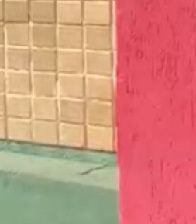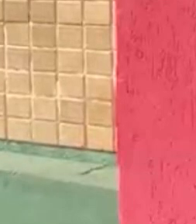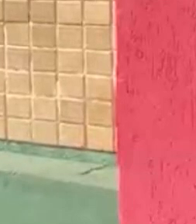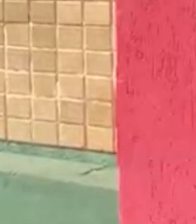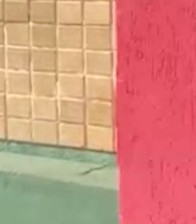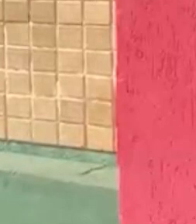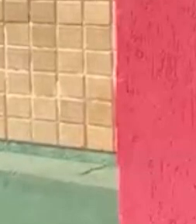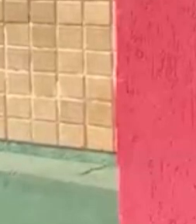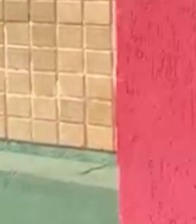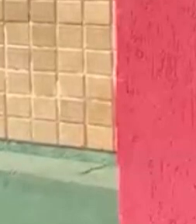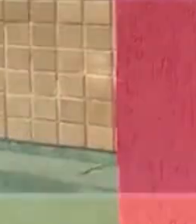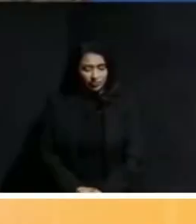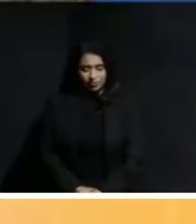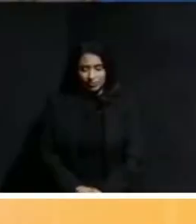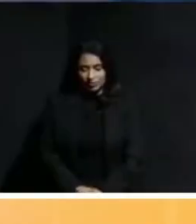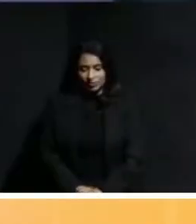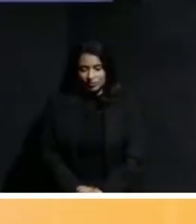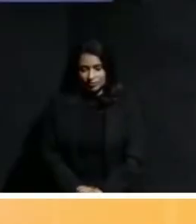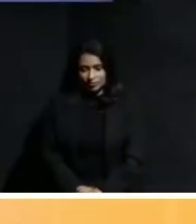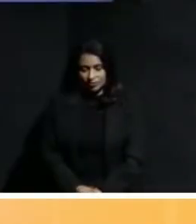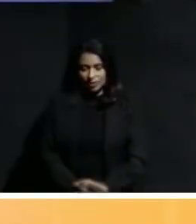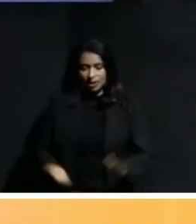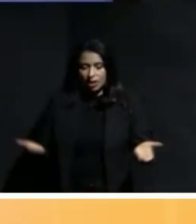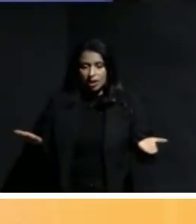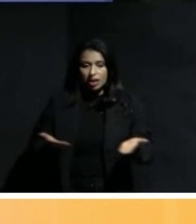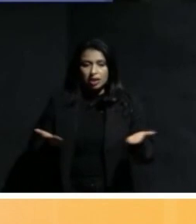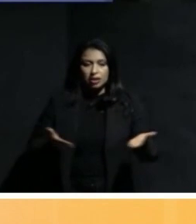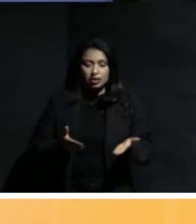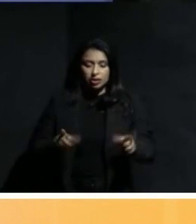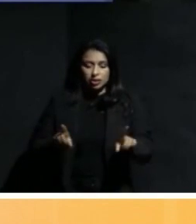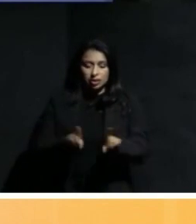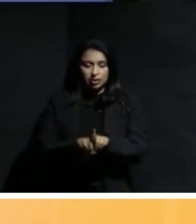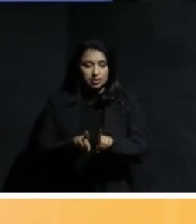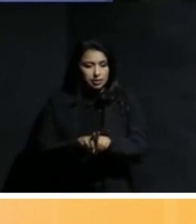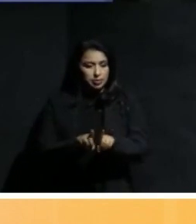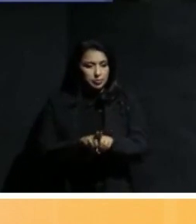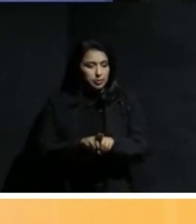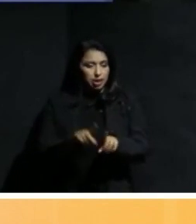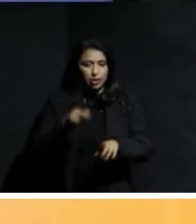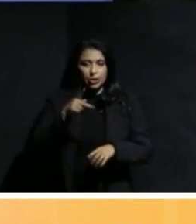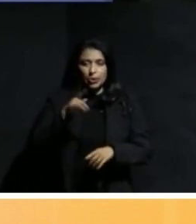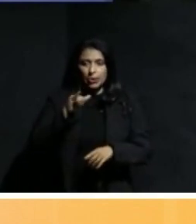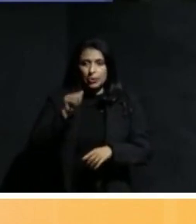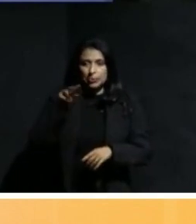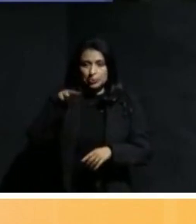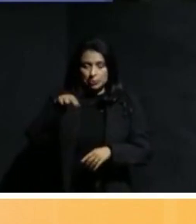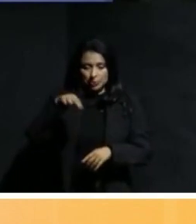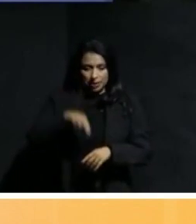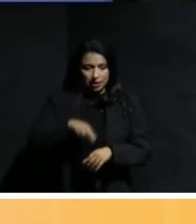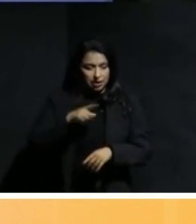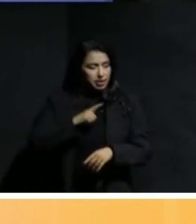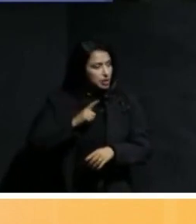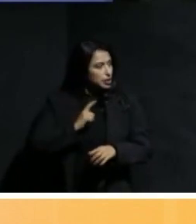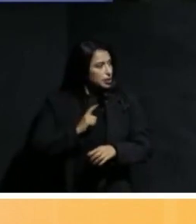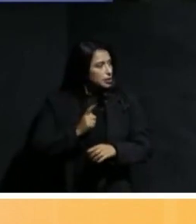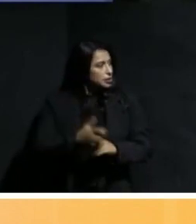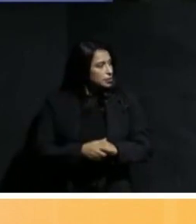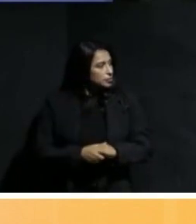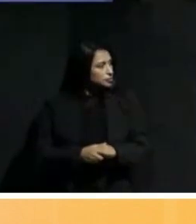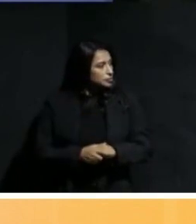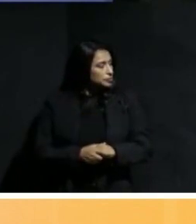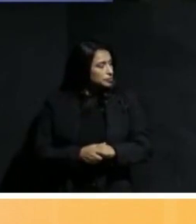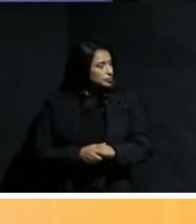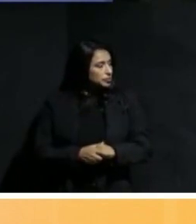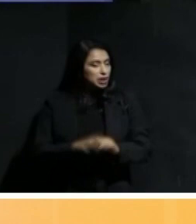eram essas pessoas que acompanharam essa cerimônia de posse? Isso mesmo, parlamentares do Centrão, confirmando a